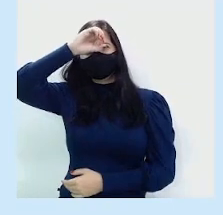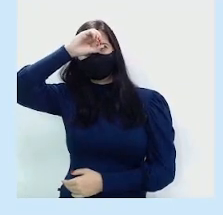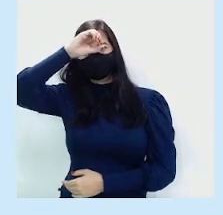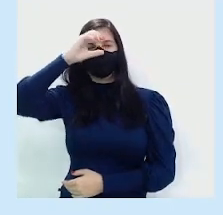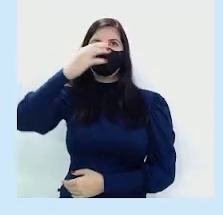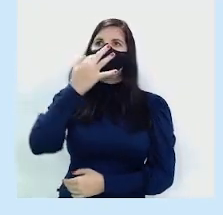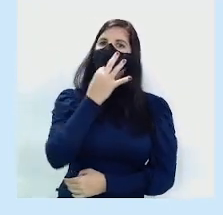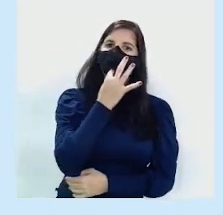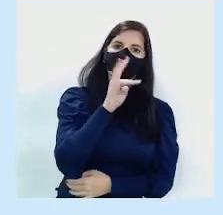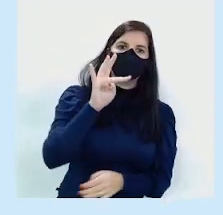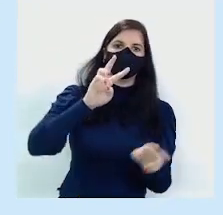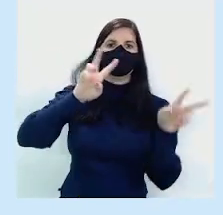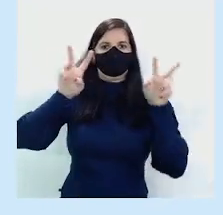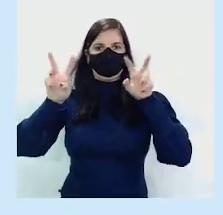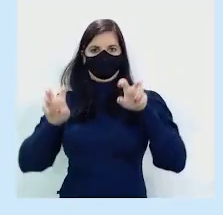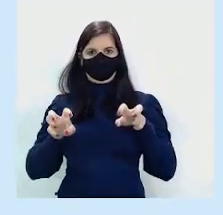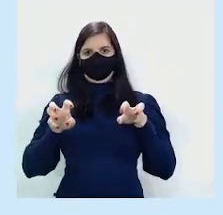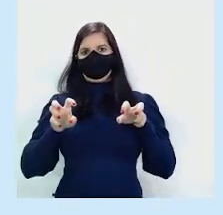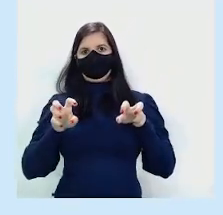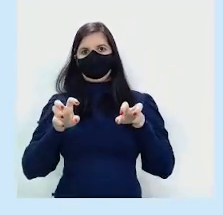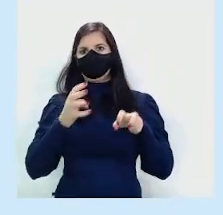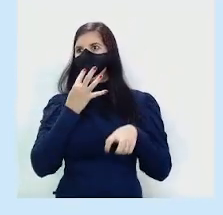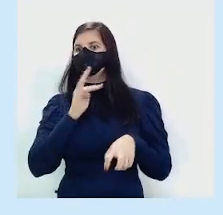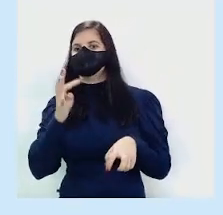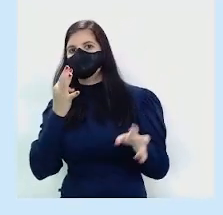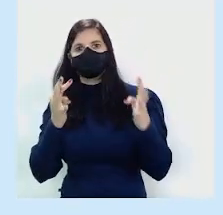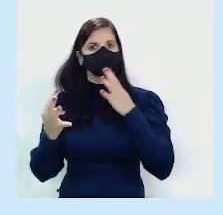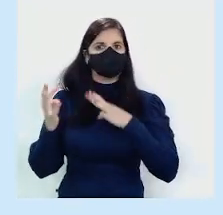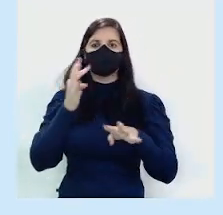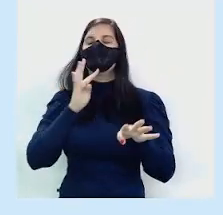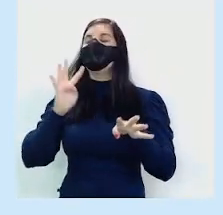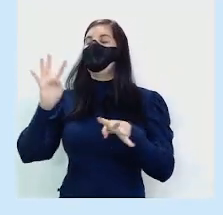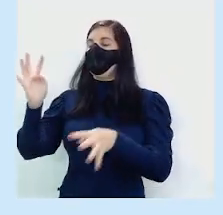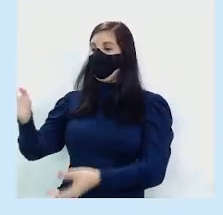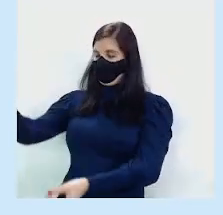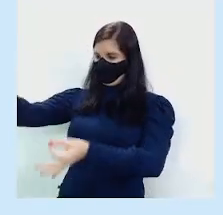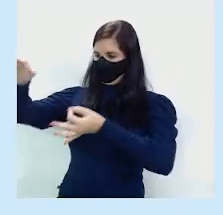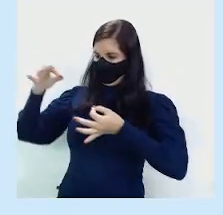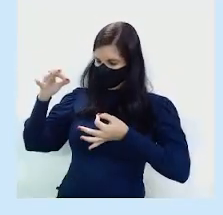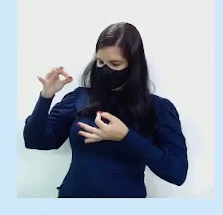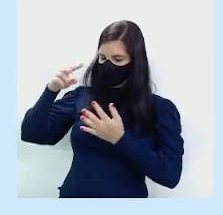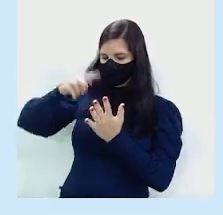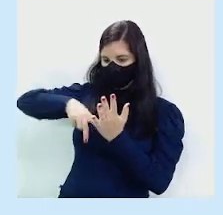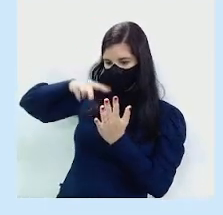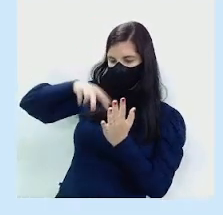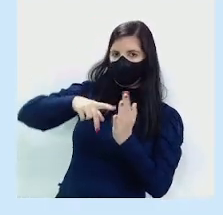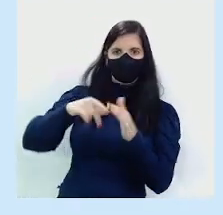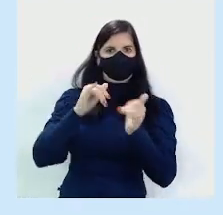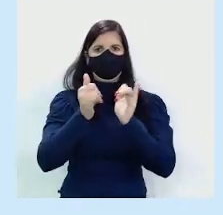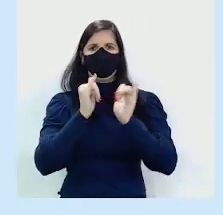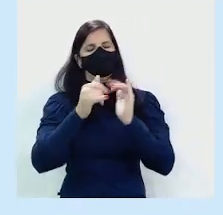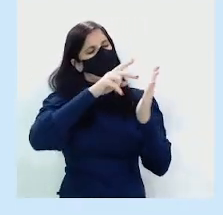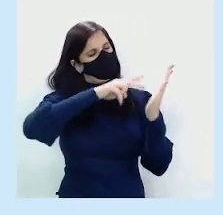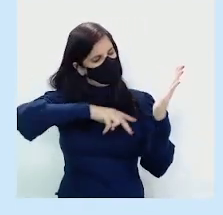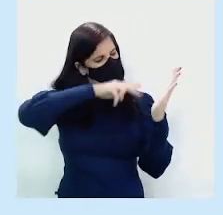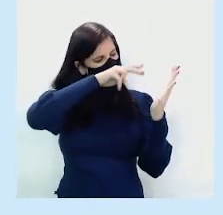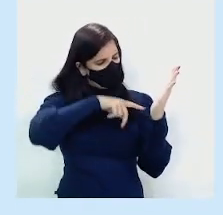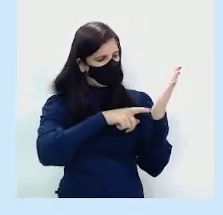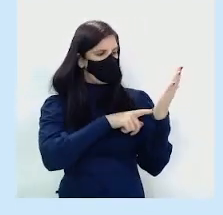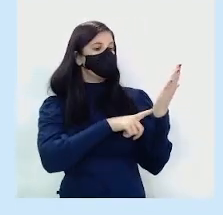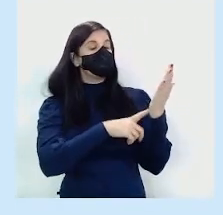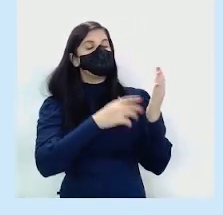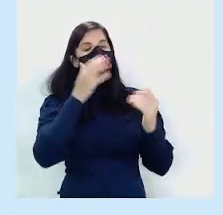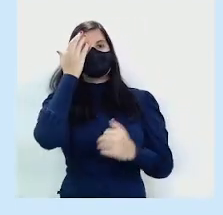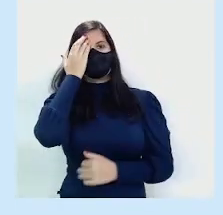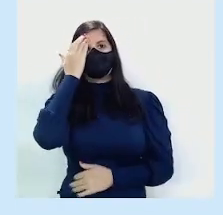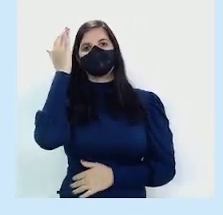assunto, né, ou seja, nós não somos desse universo, para que a gente, quando tiver o momento de ler aquilo, ter contato com aquela informação, a